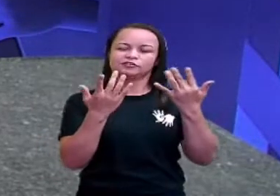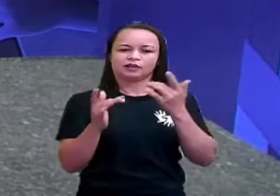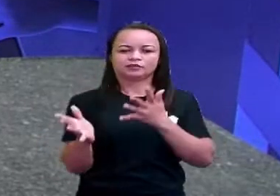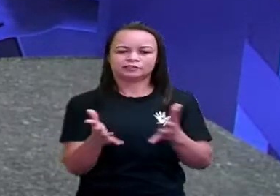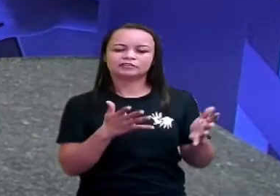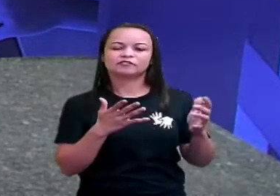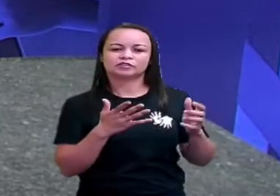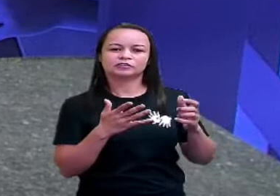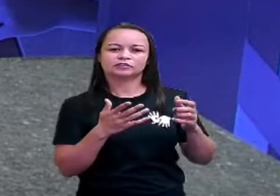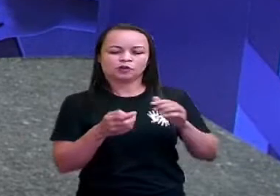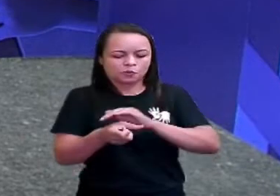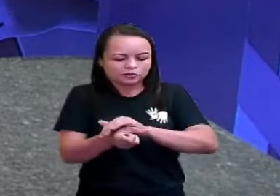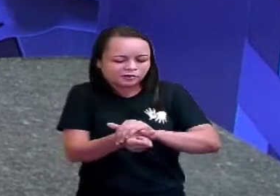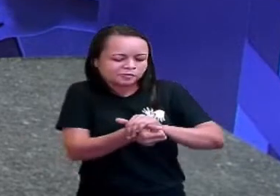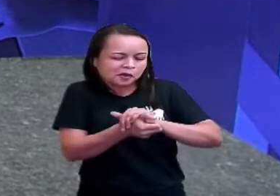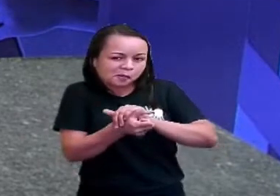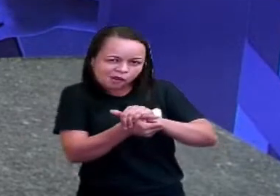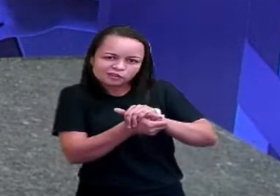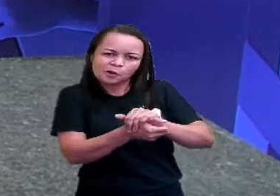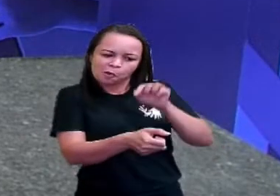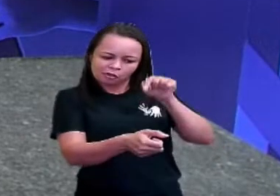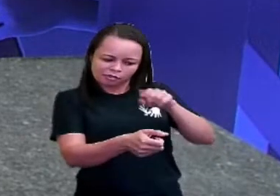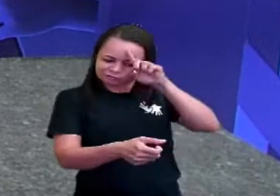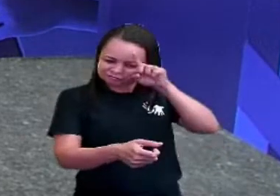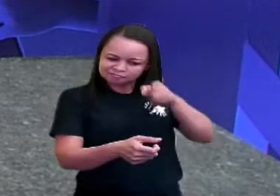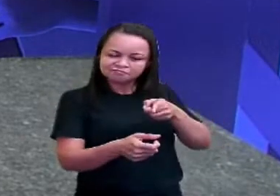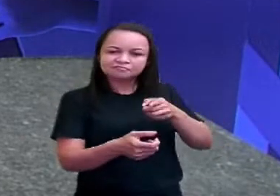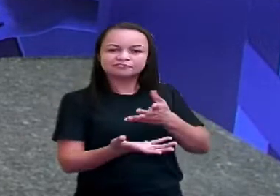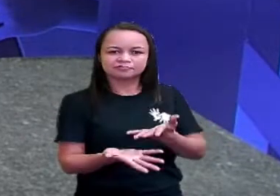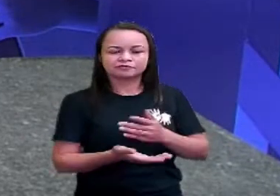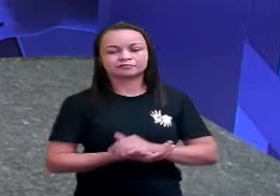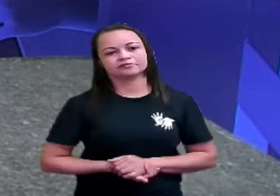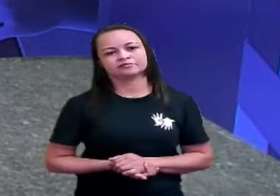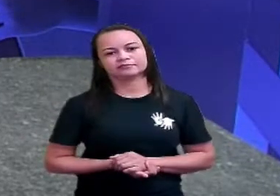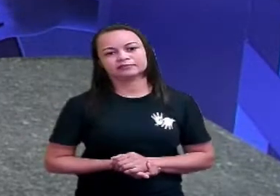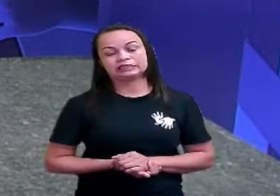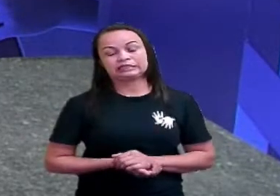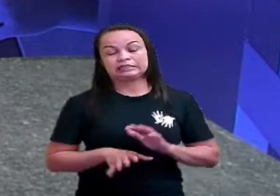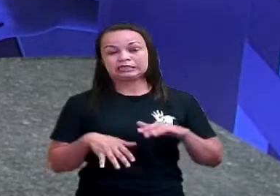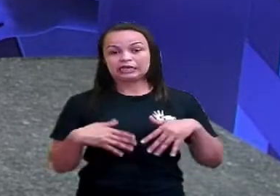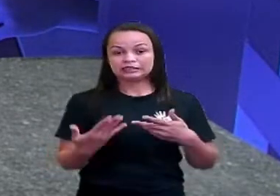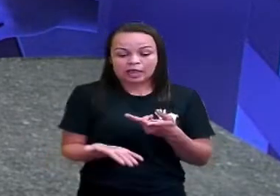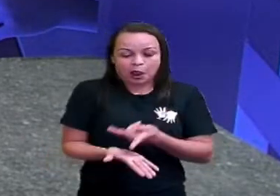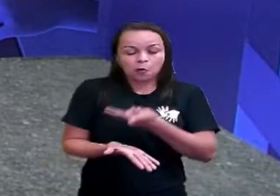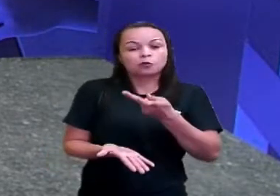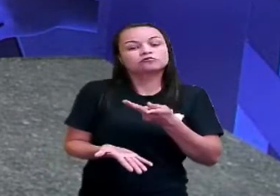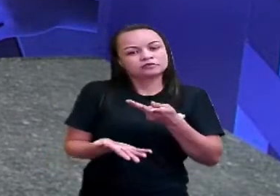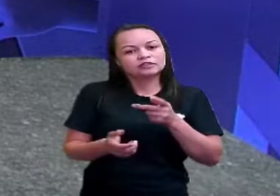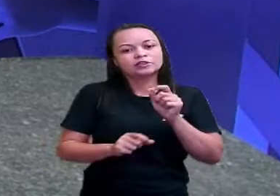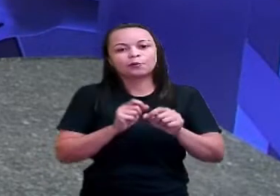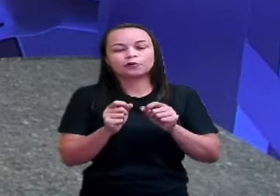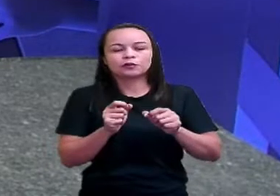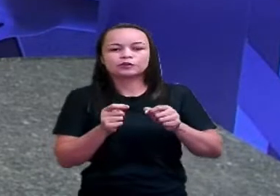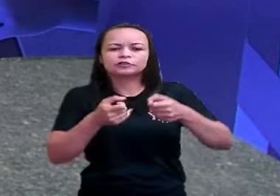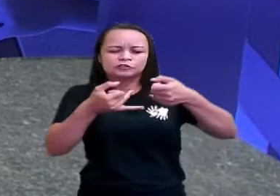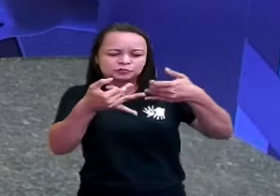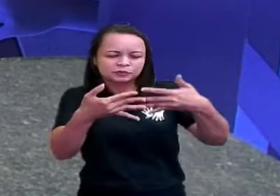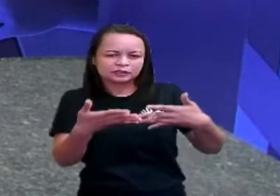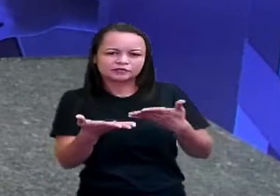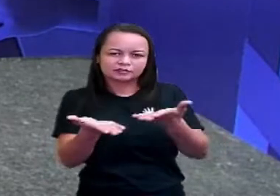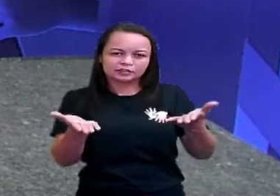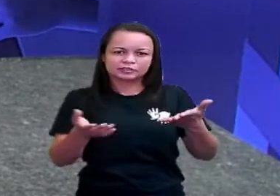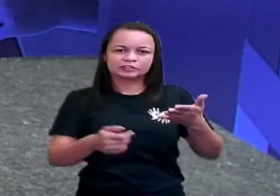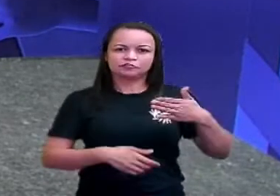comandado pelo jabuti. E assim aconteceu o que eu acabei de contar. Se